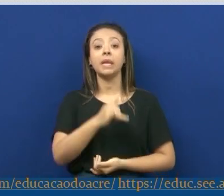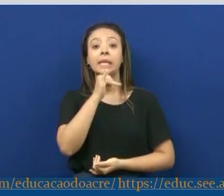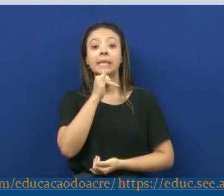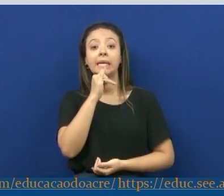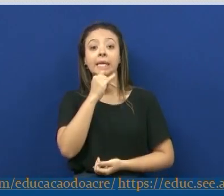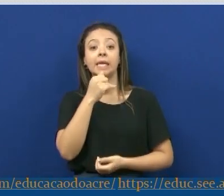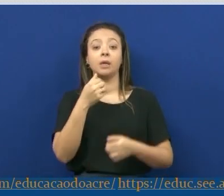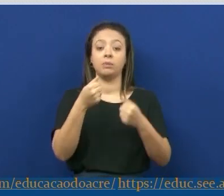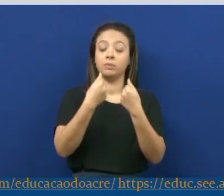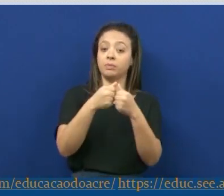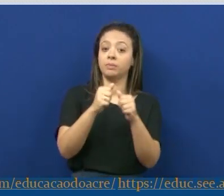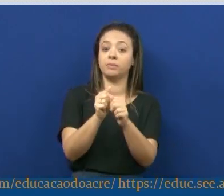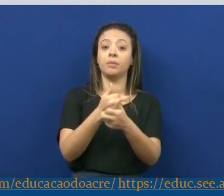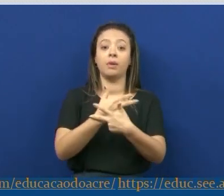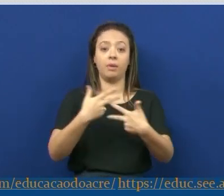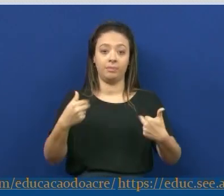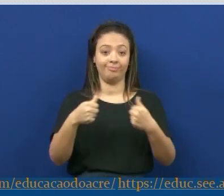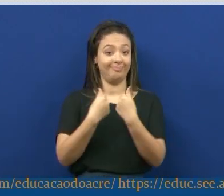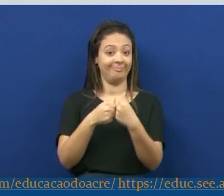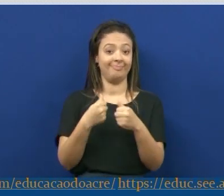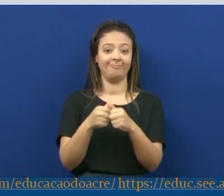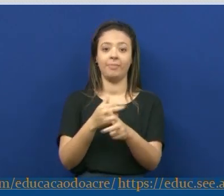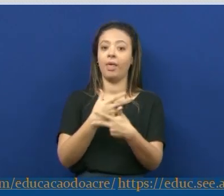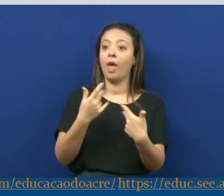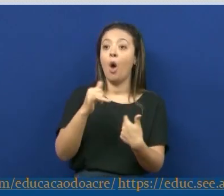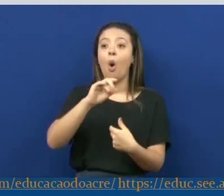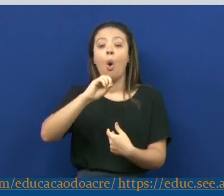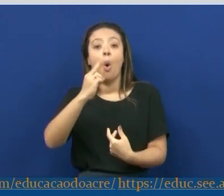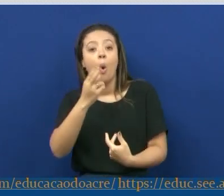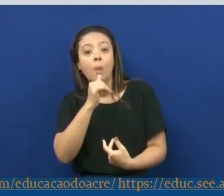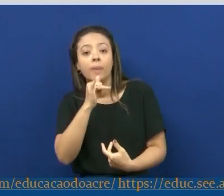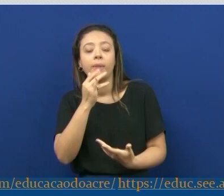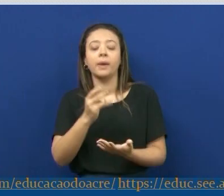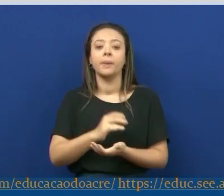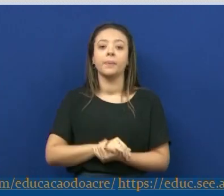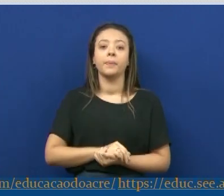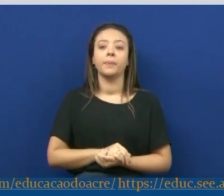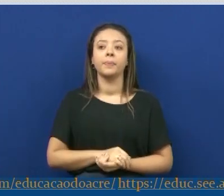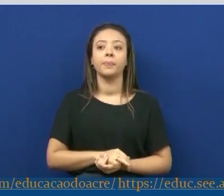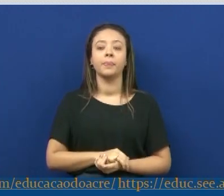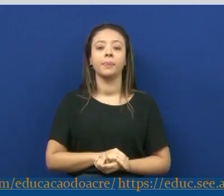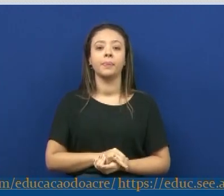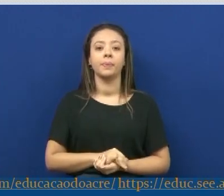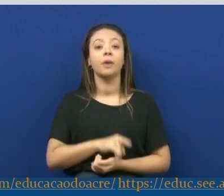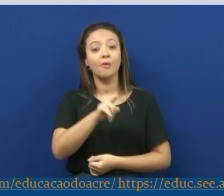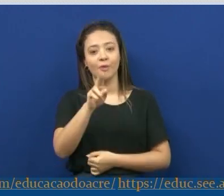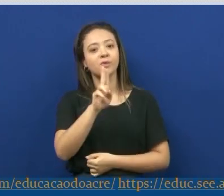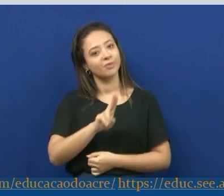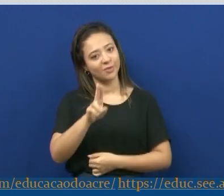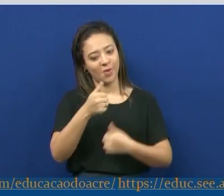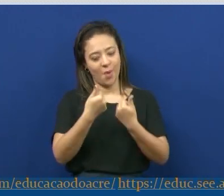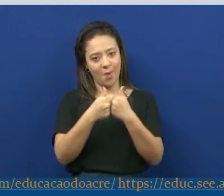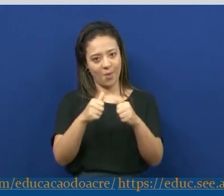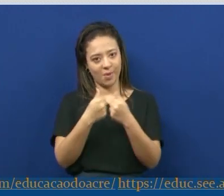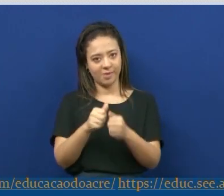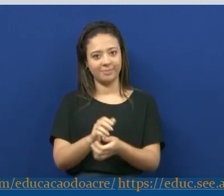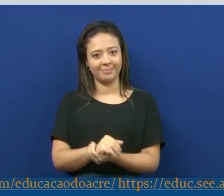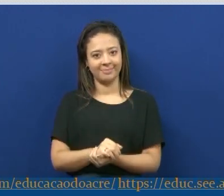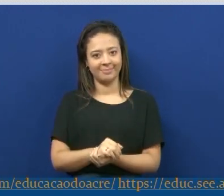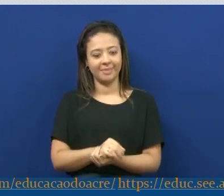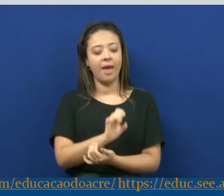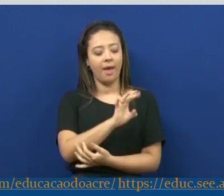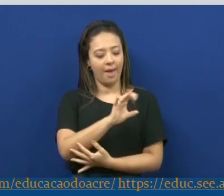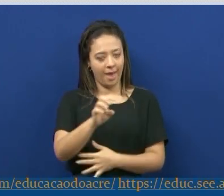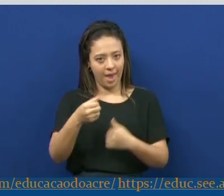transporte. Que tipo de transporte você usa? Você anda de ônibus Ou você anda de ônibus, você sabe que o ônibus também